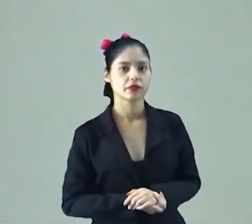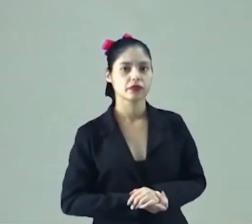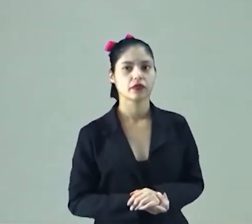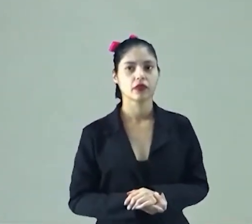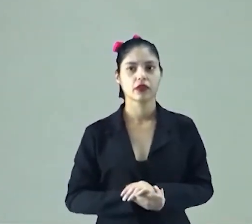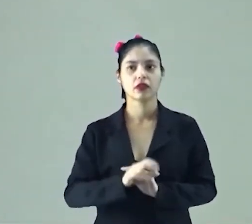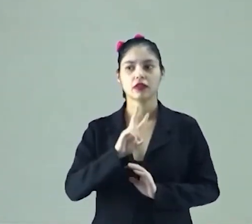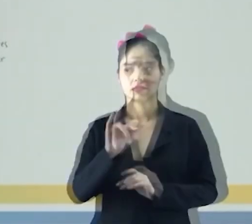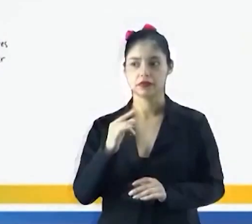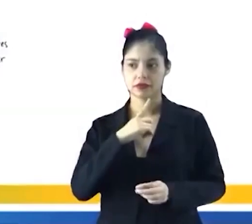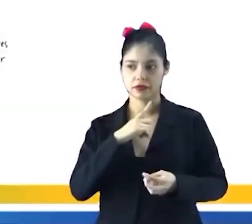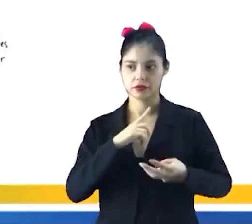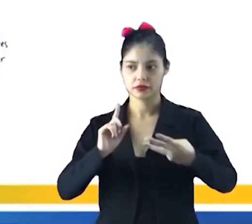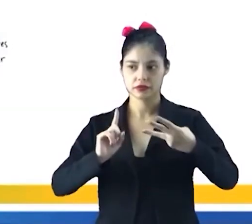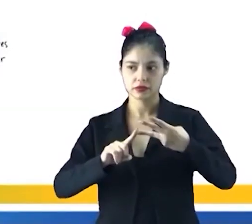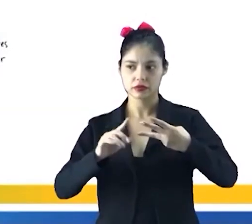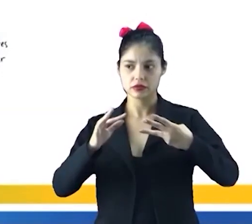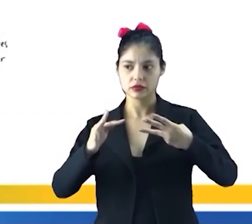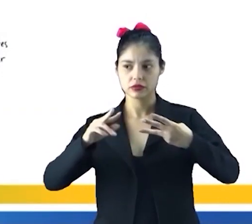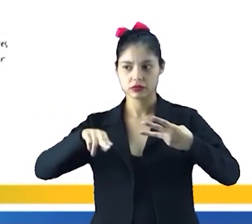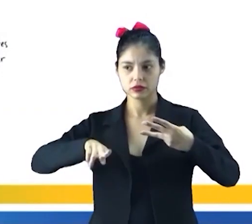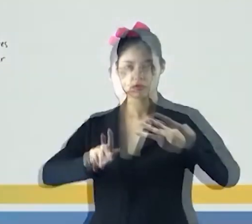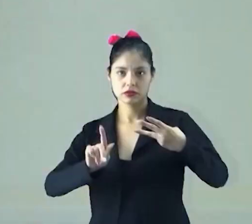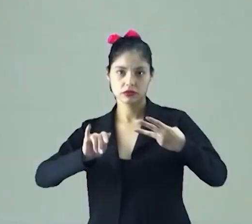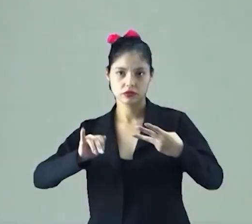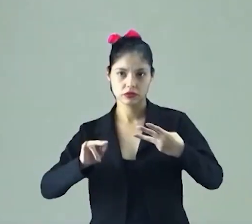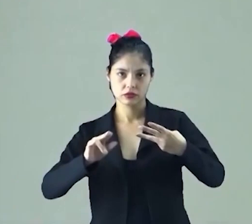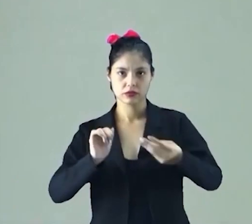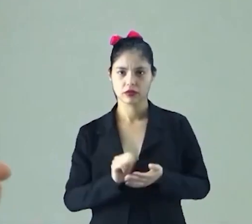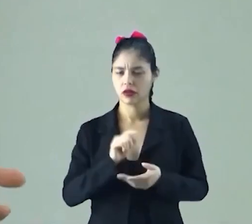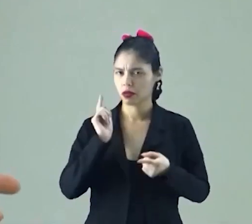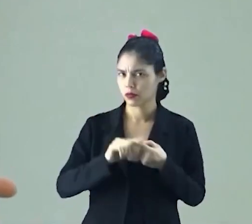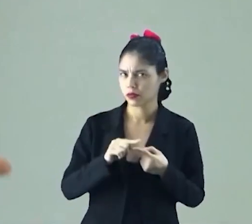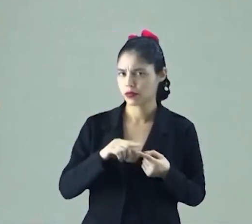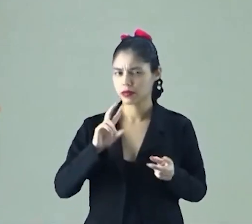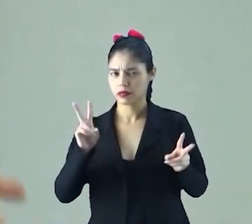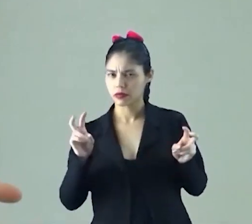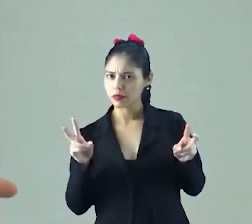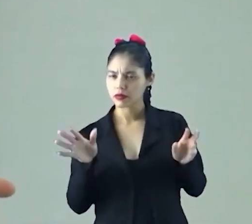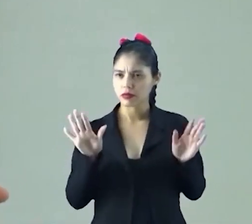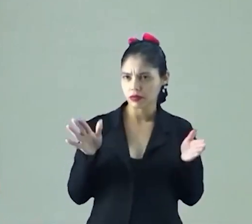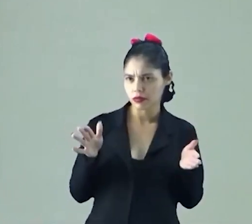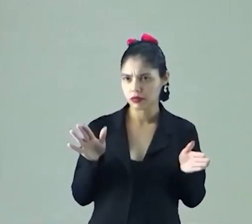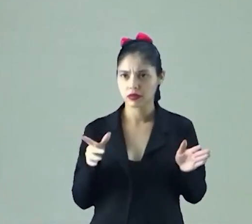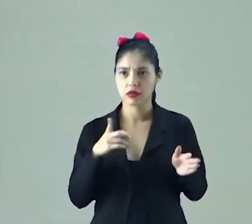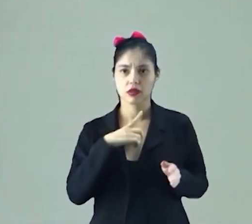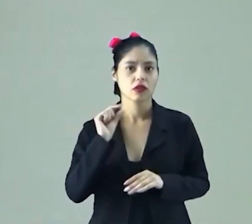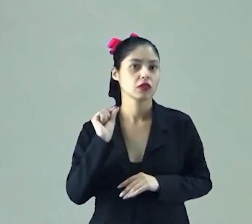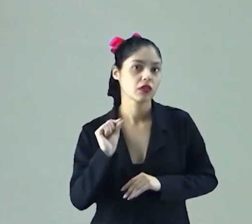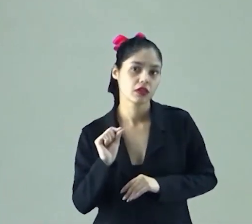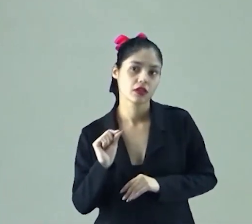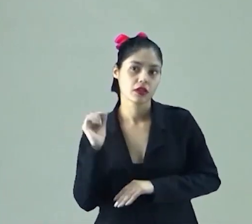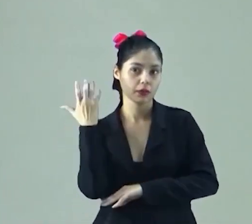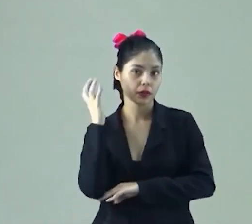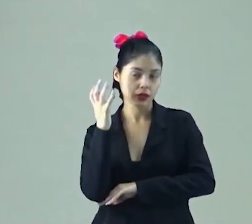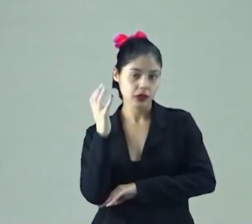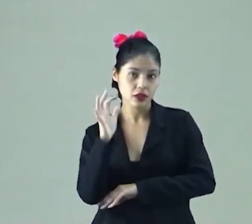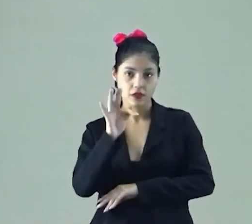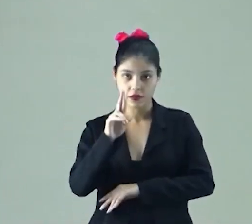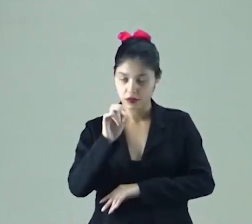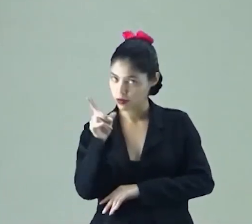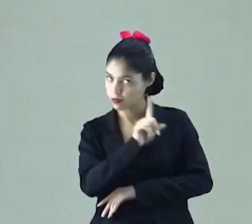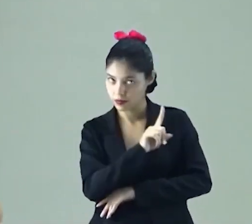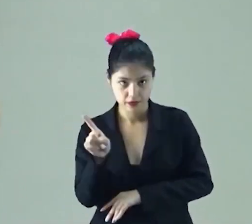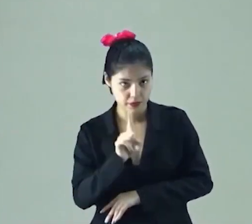gente vai ter os fungos. Os fungos, ele é o meio termo, porque tem gente que acha que fungo, ele é planta, mas o